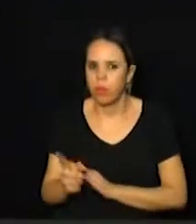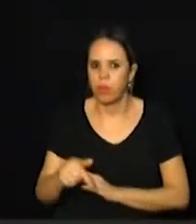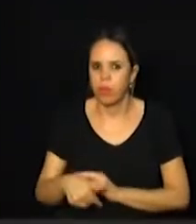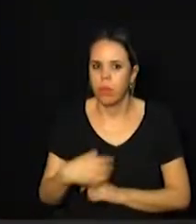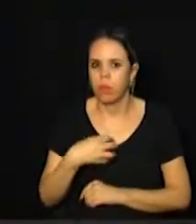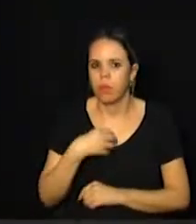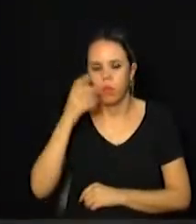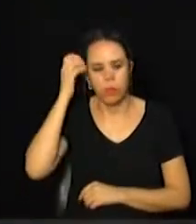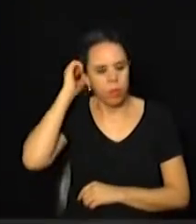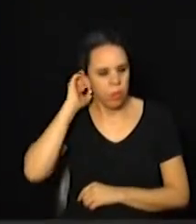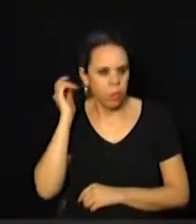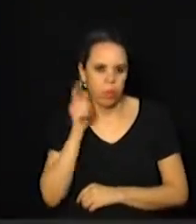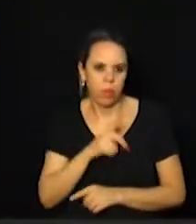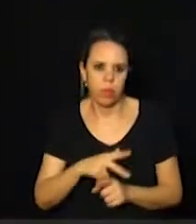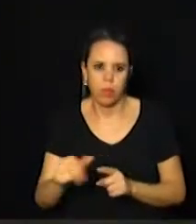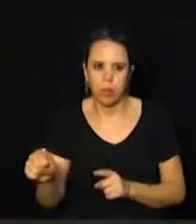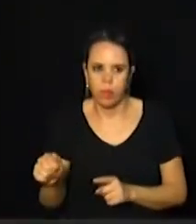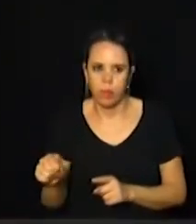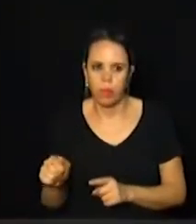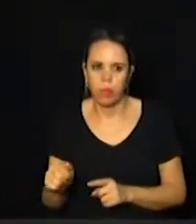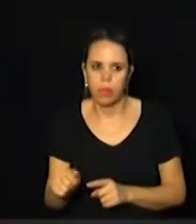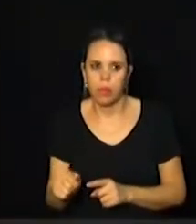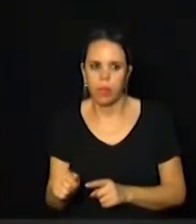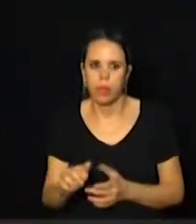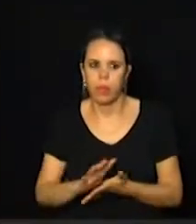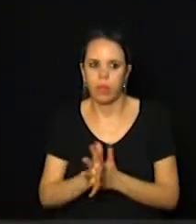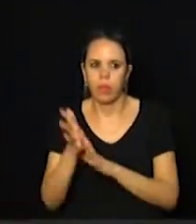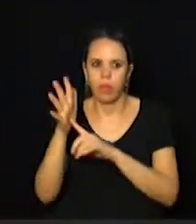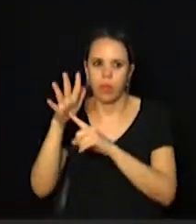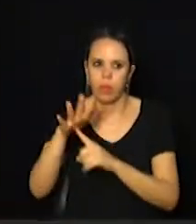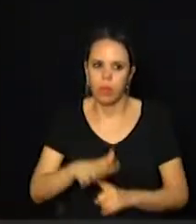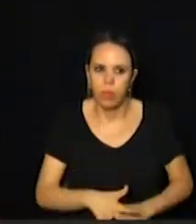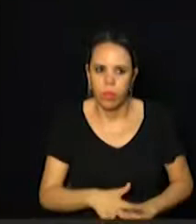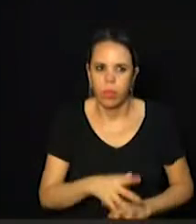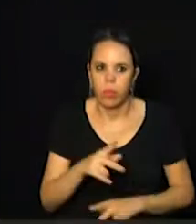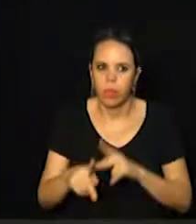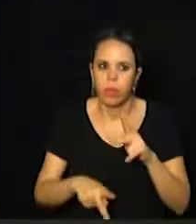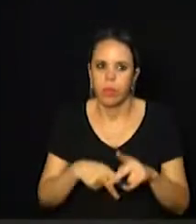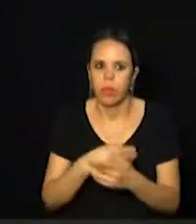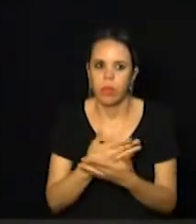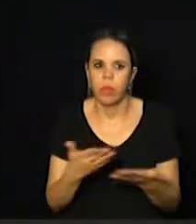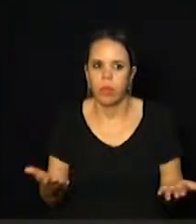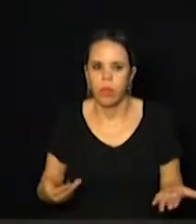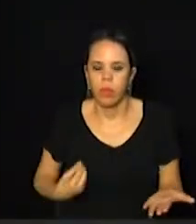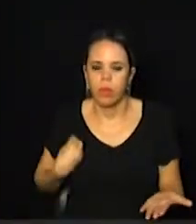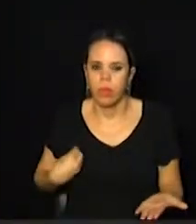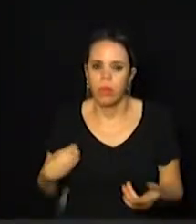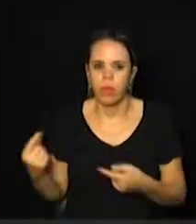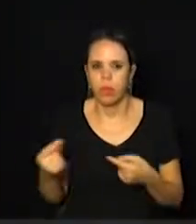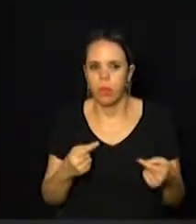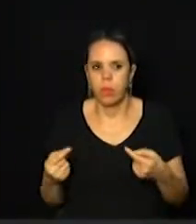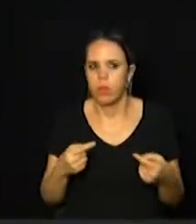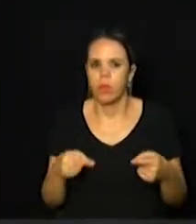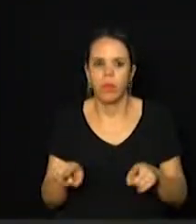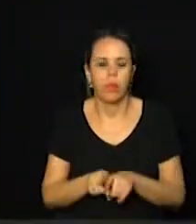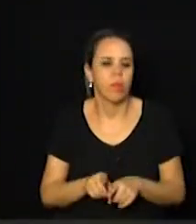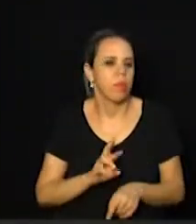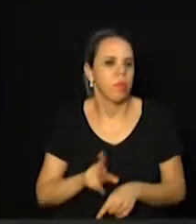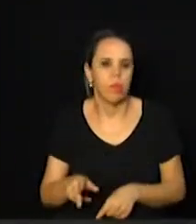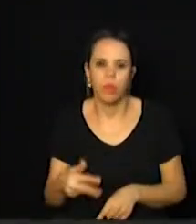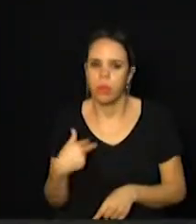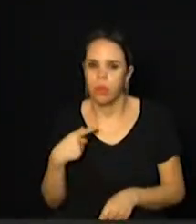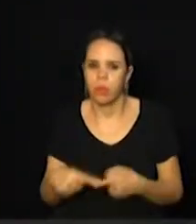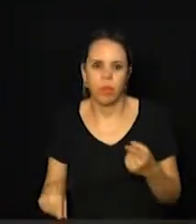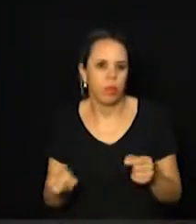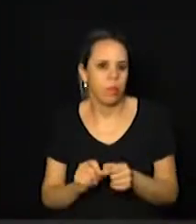desta forma que ele ganhou essas eleições agredindo o outros estavam correndo também e não é dessa forma